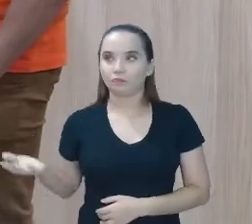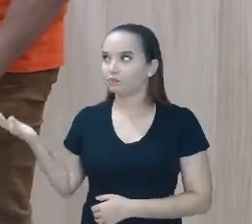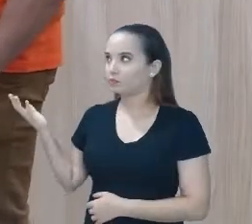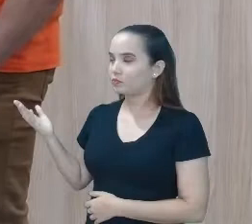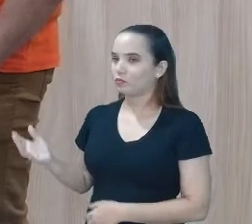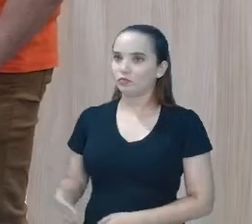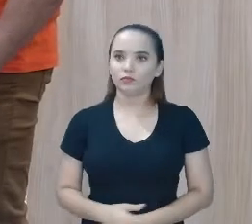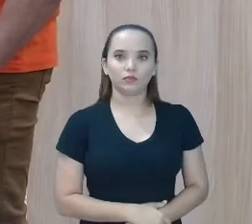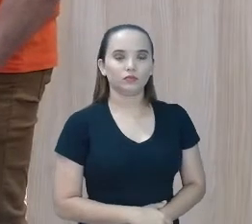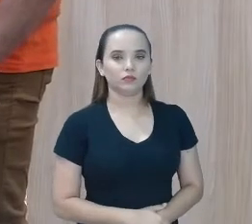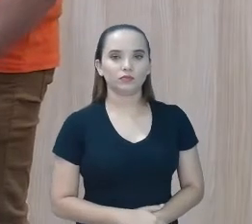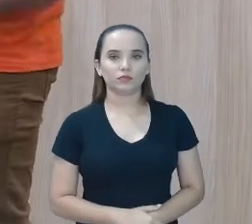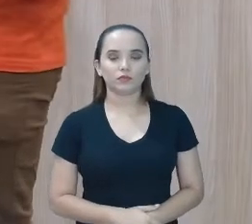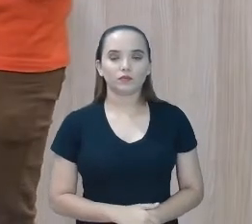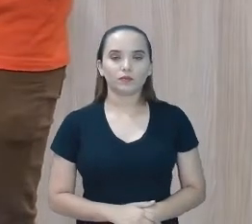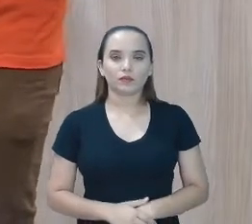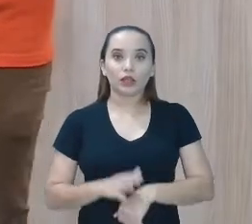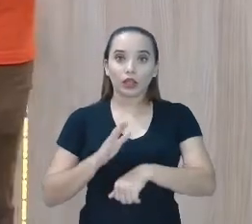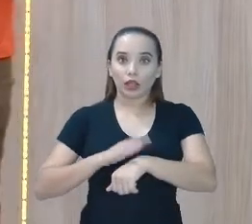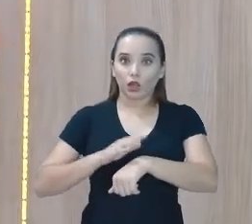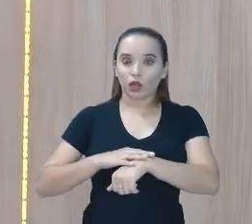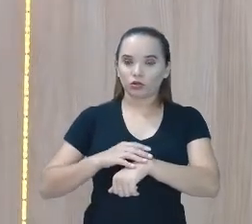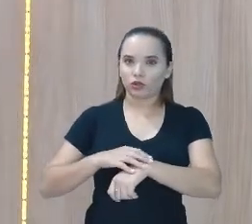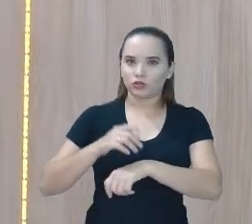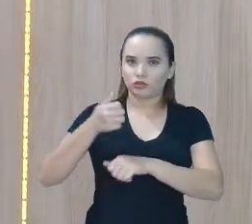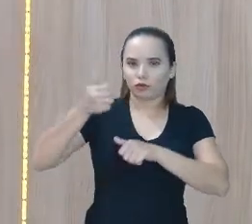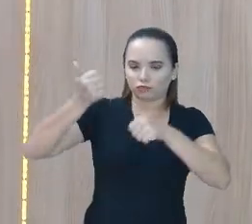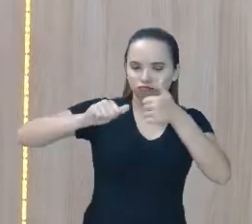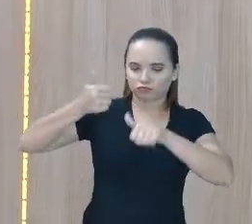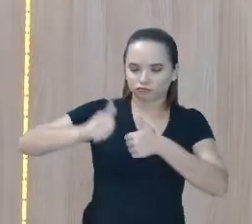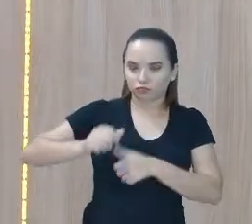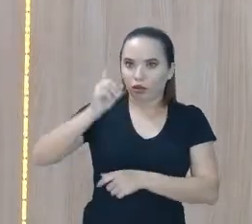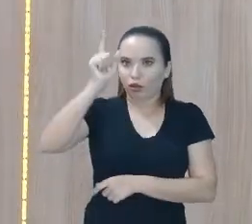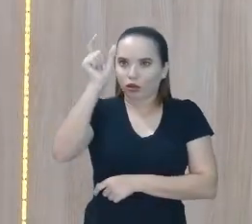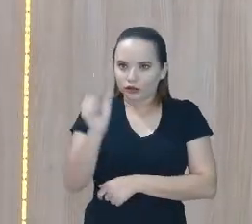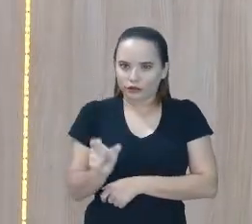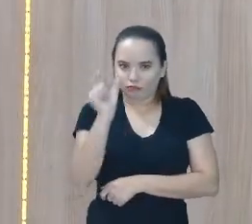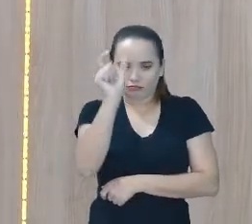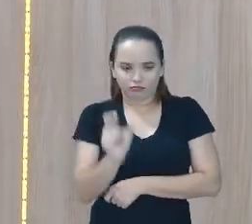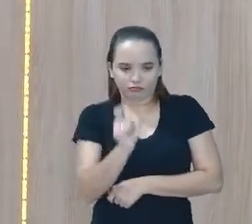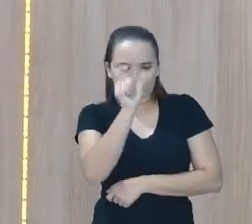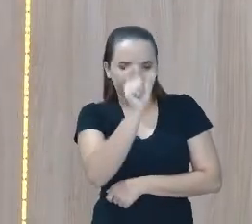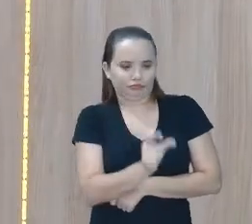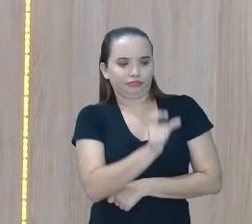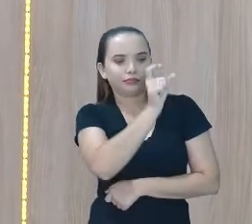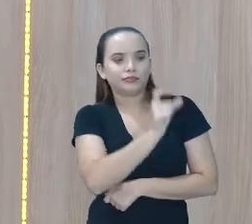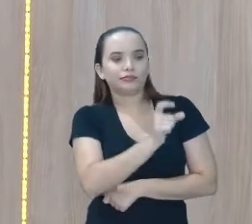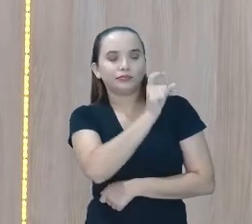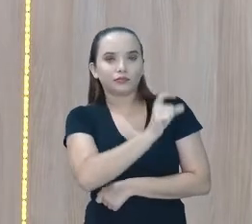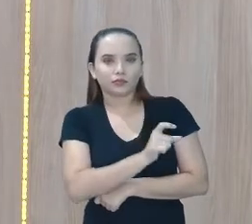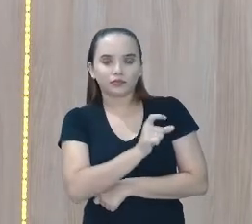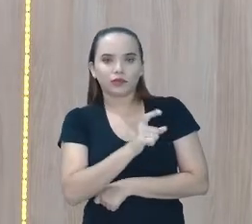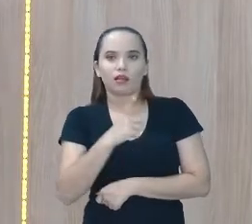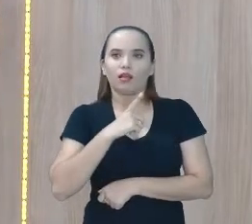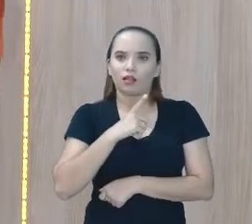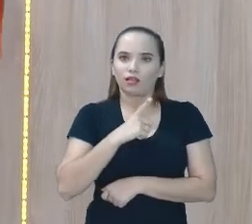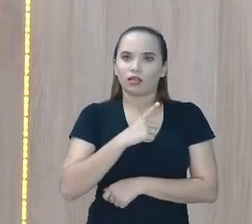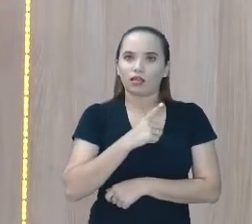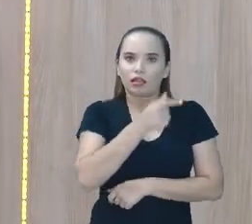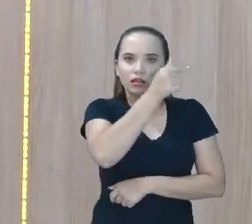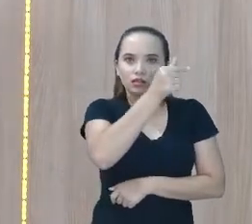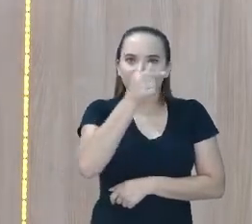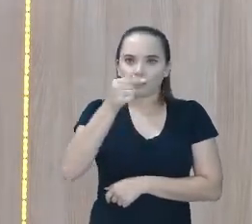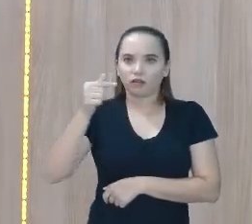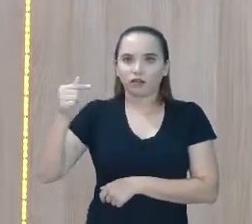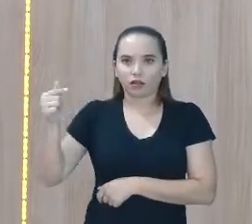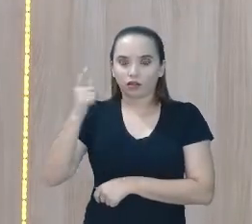seguinte, quando a gente analisa aqui as colunas, pode notar que essas colunas, elas vão de 7 em 7, tá?